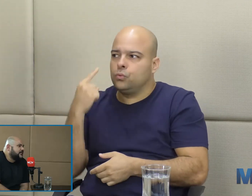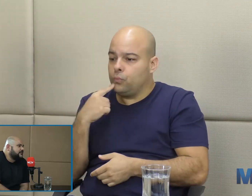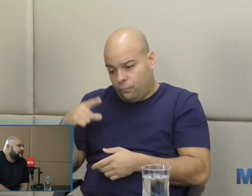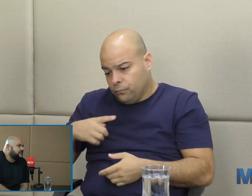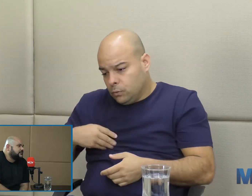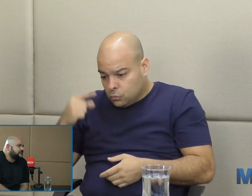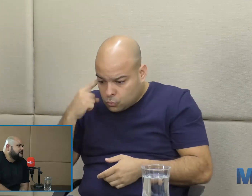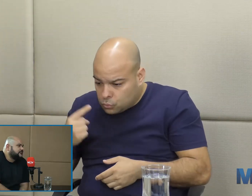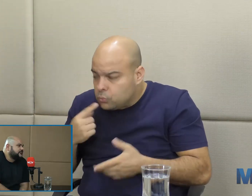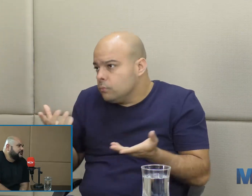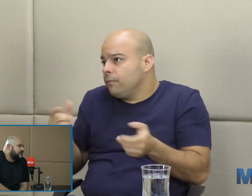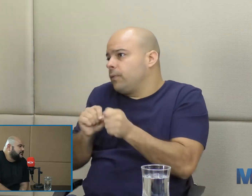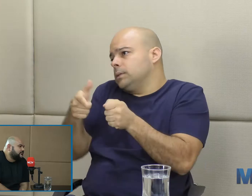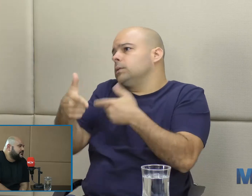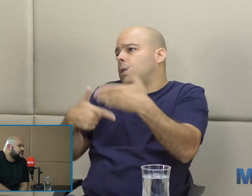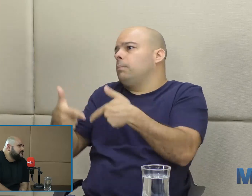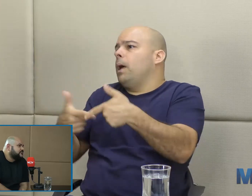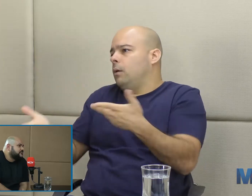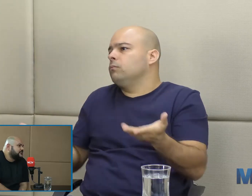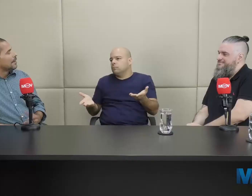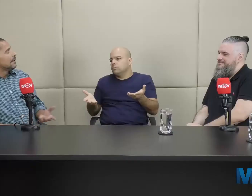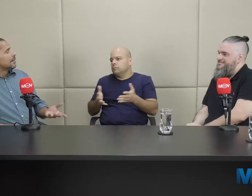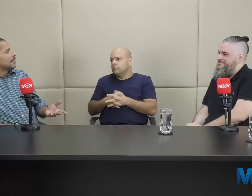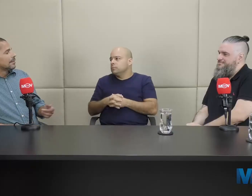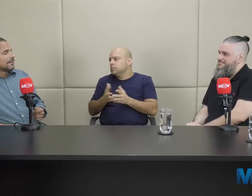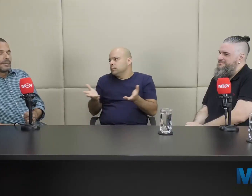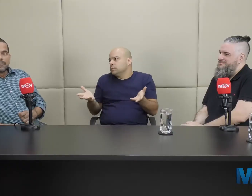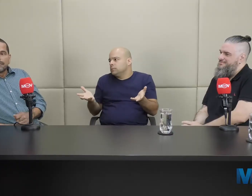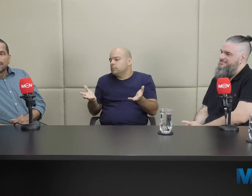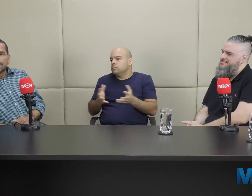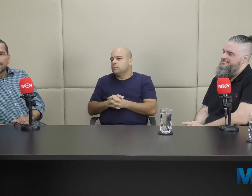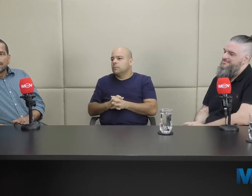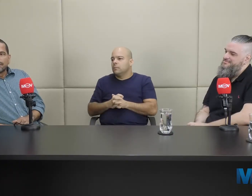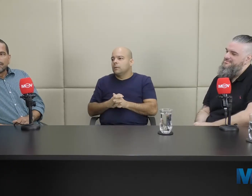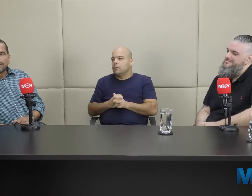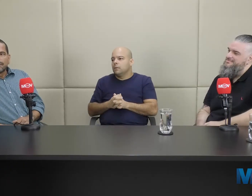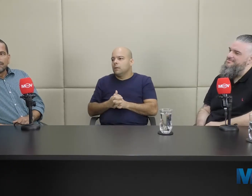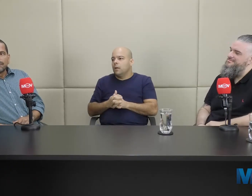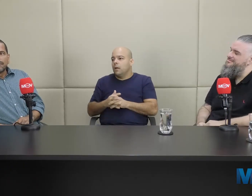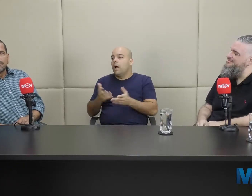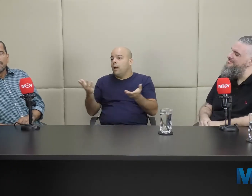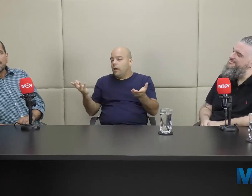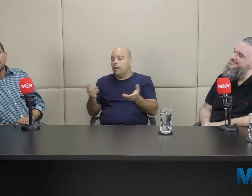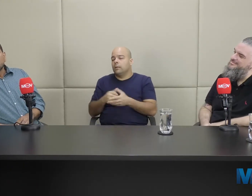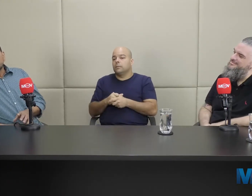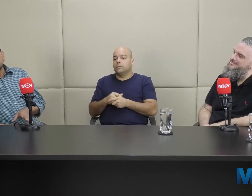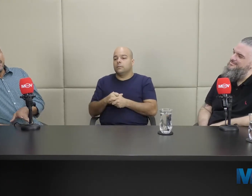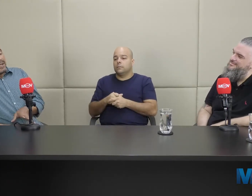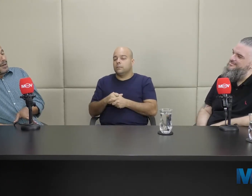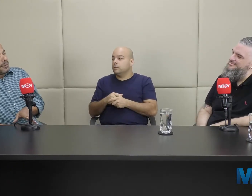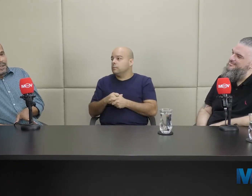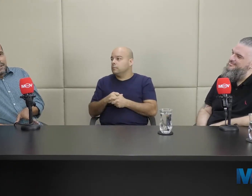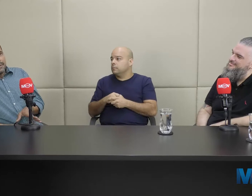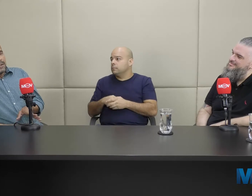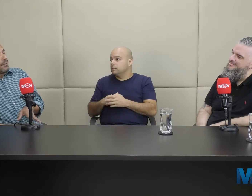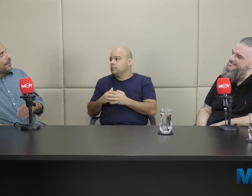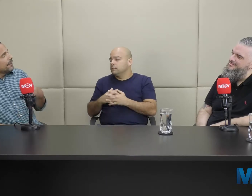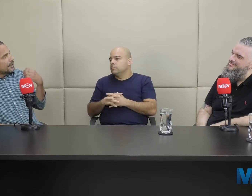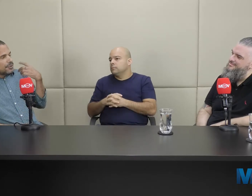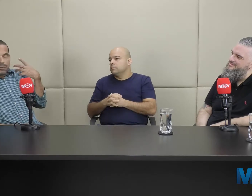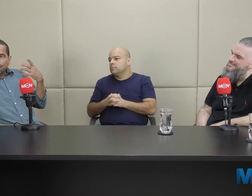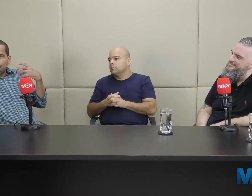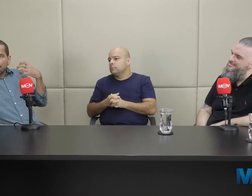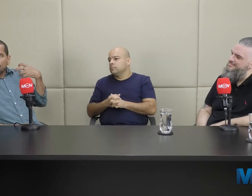no papel, entendeu? Meu filho nasceu surdo, então o médico falava, taxava isso e assim foi indo. Daniel tem